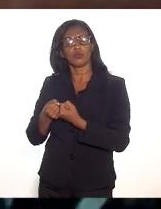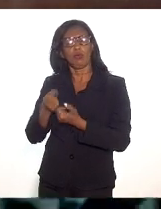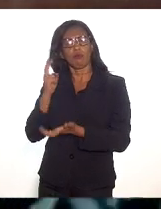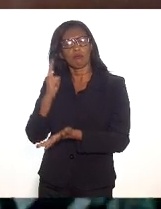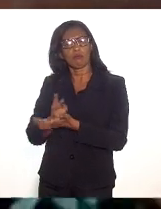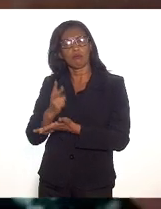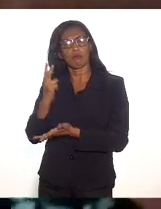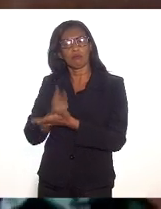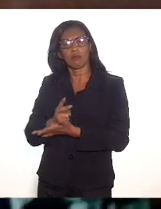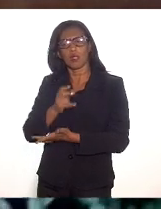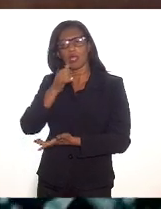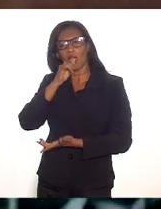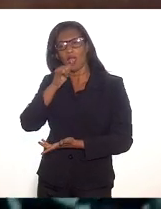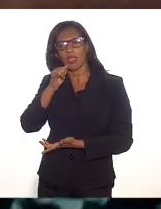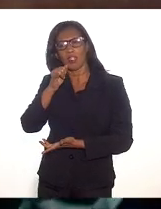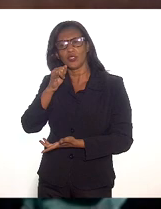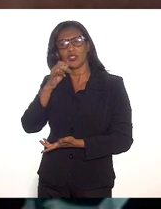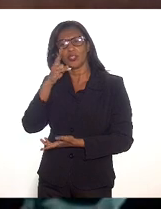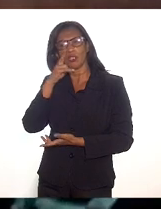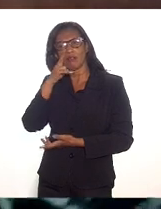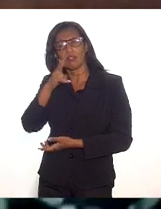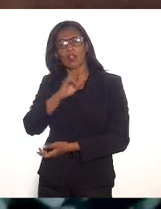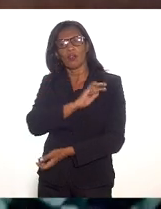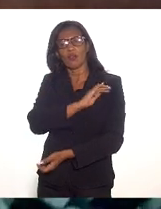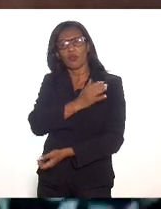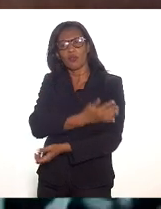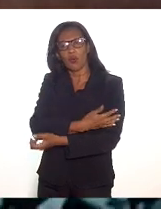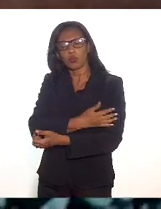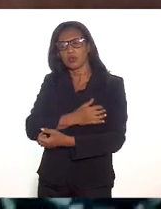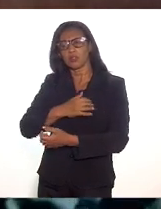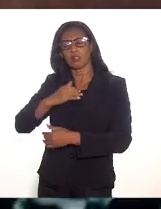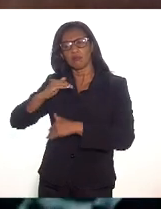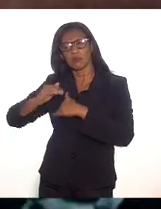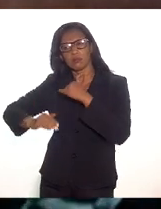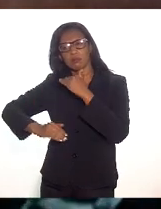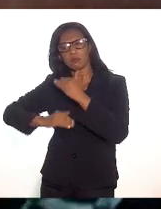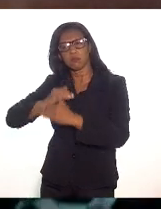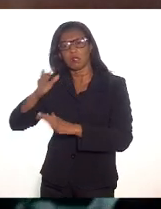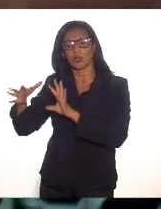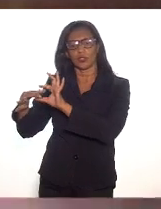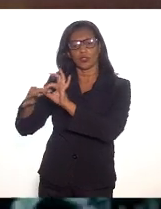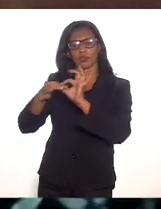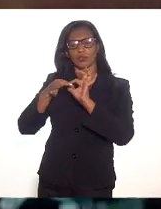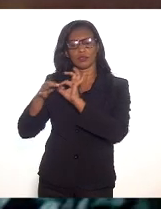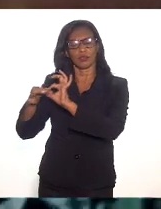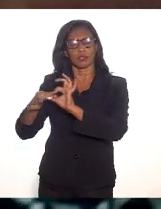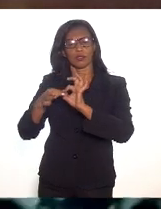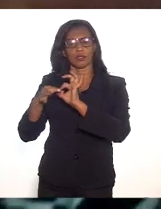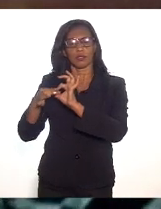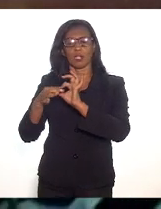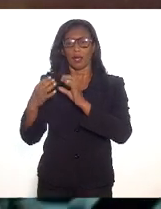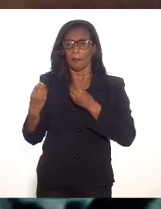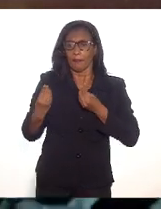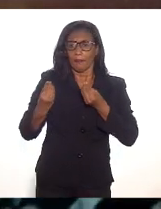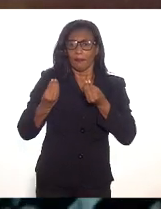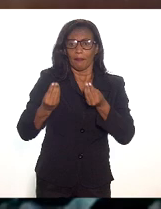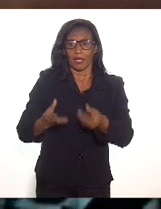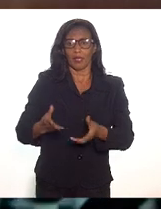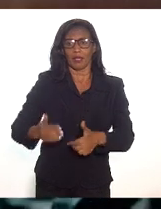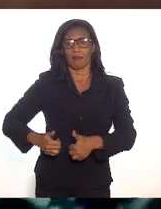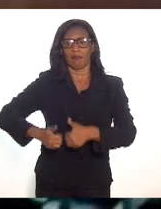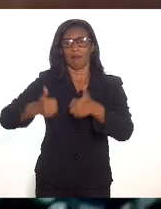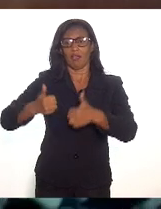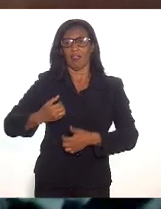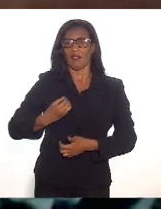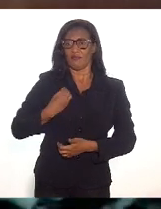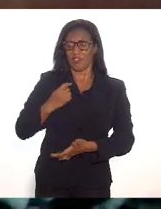energia, a mesma força de construção de arco de alianças para garantir a vida das pessoas,